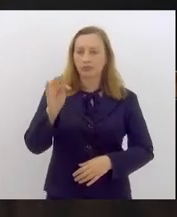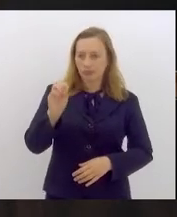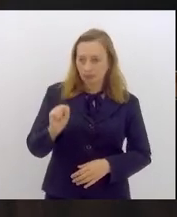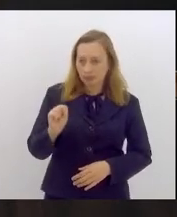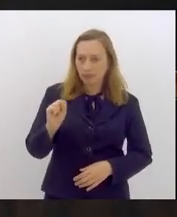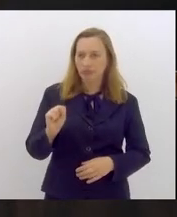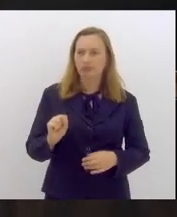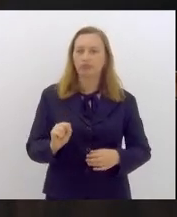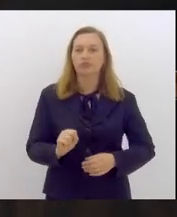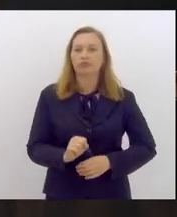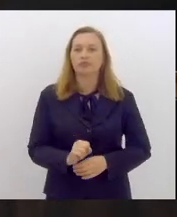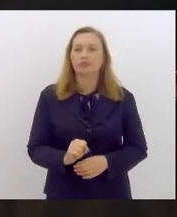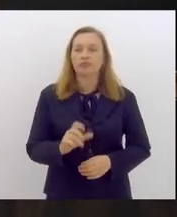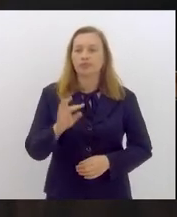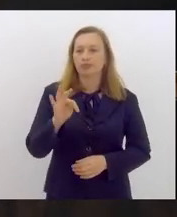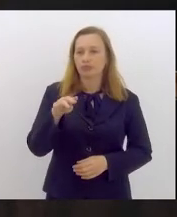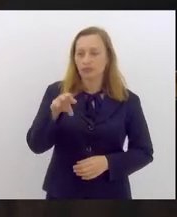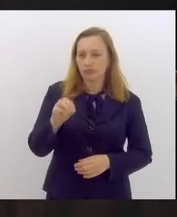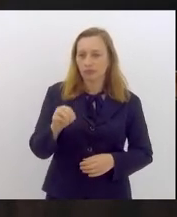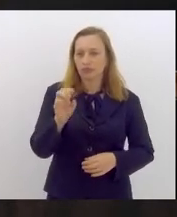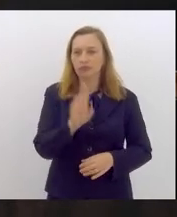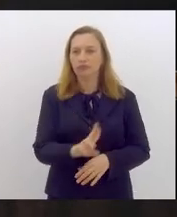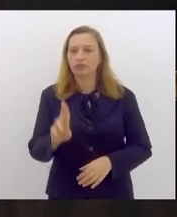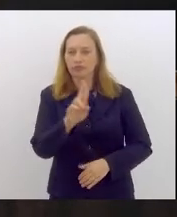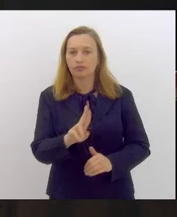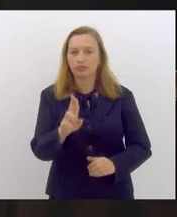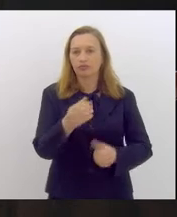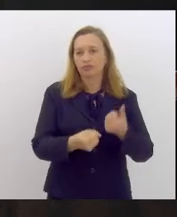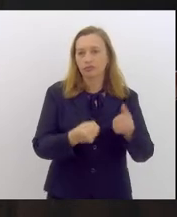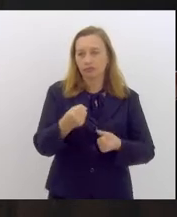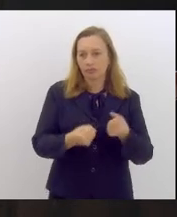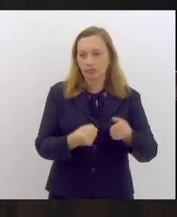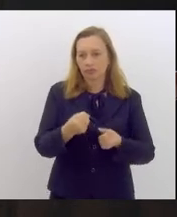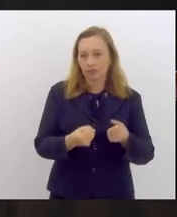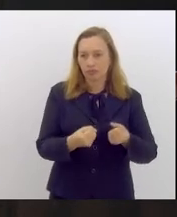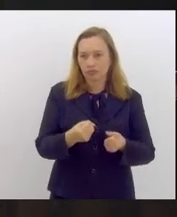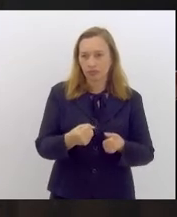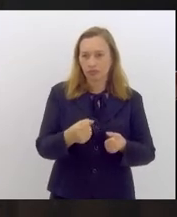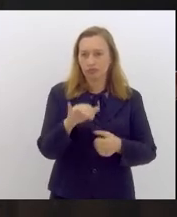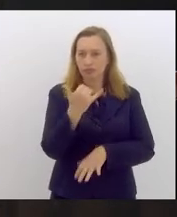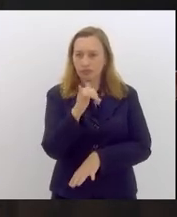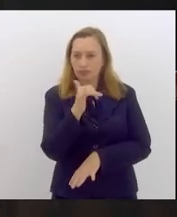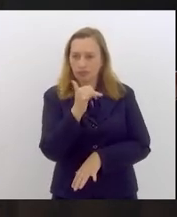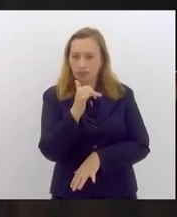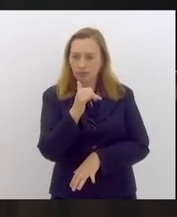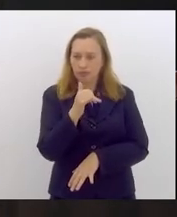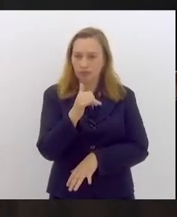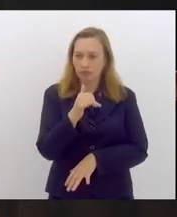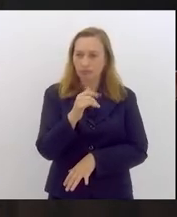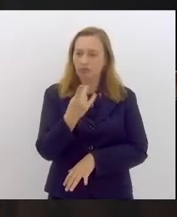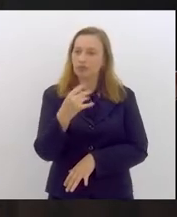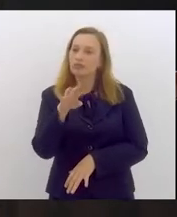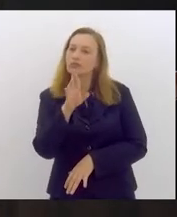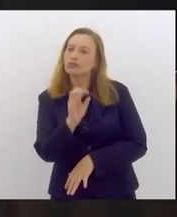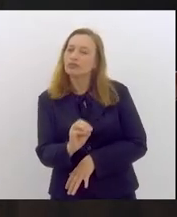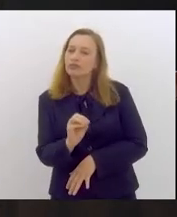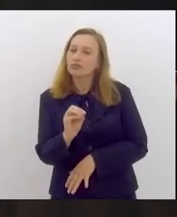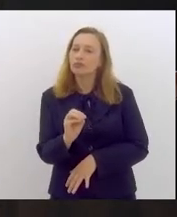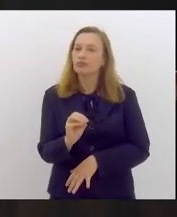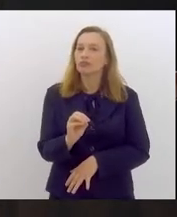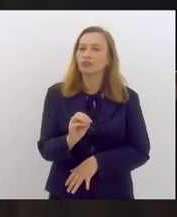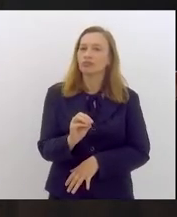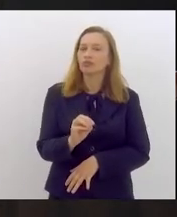dispõe sobre o fomento à utilização de veículos movidos a propulsão elétrica e hídricos e